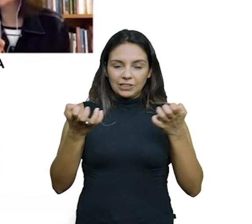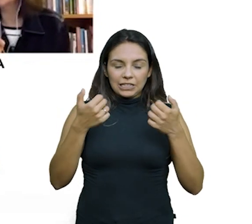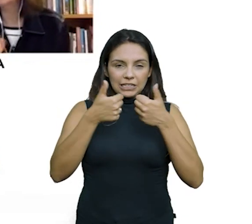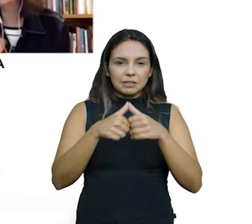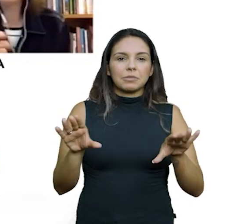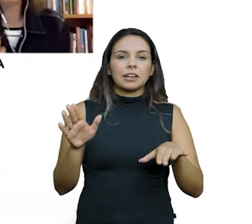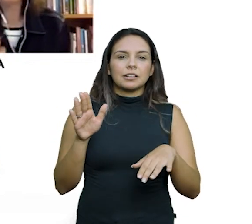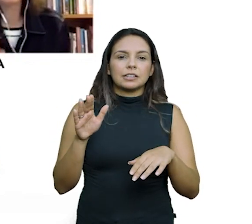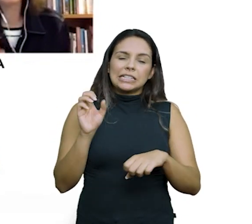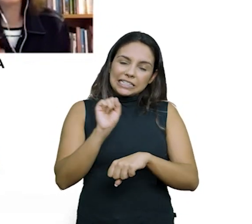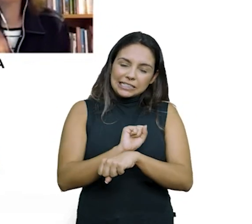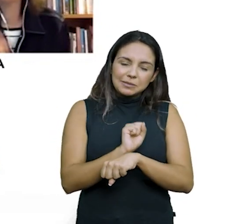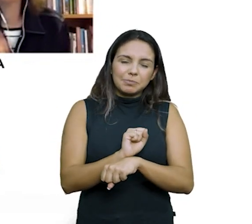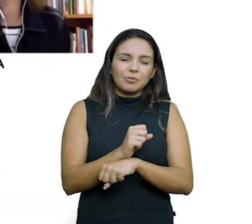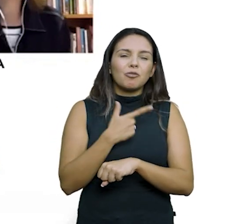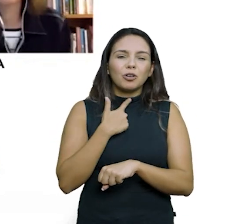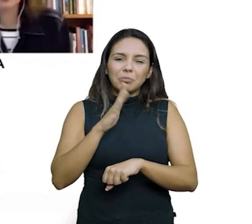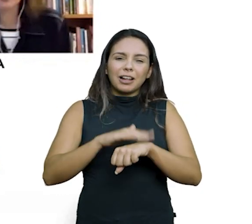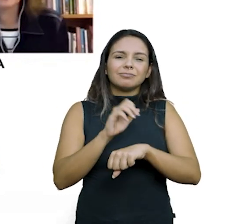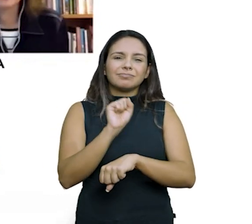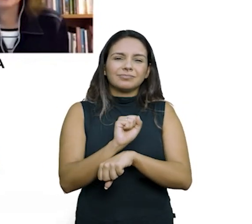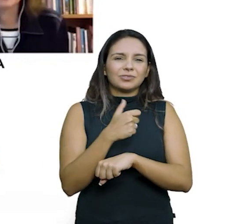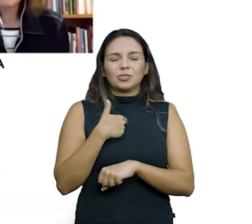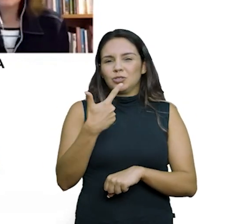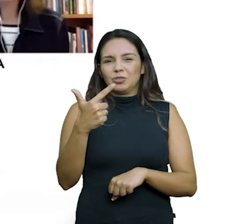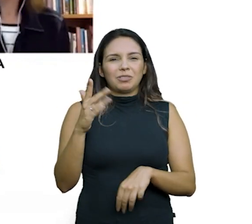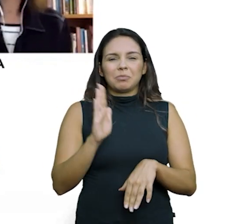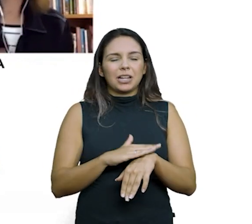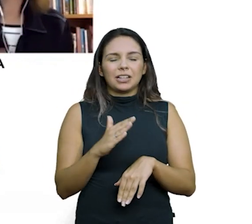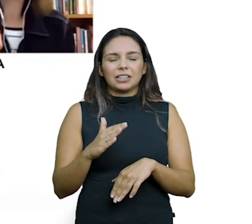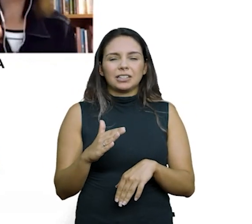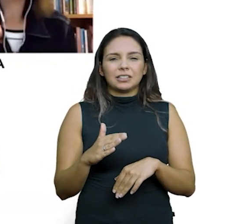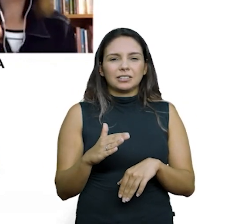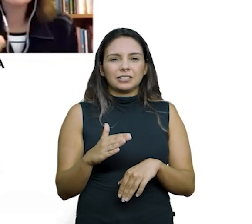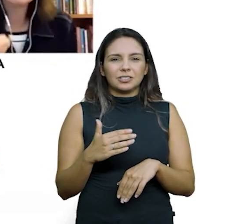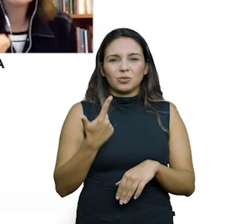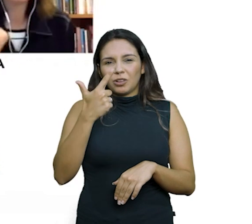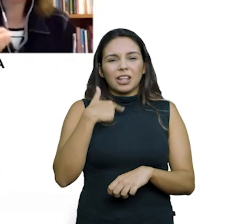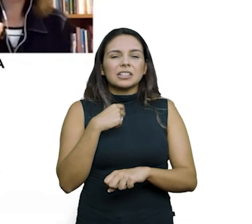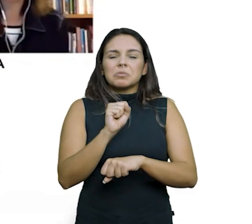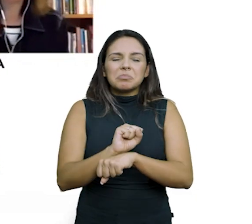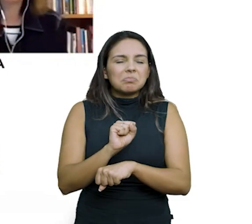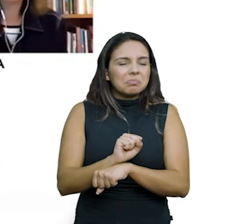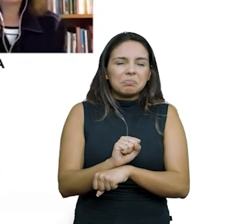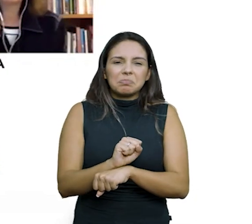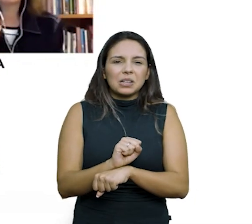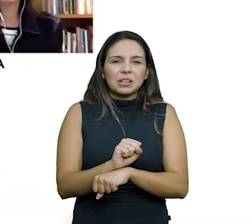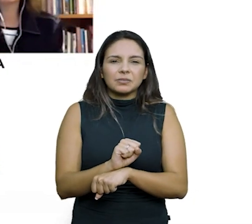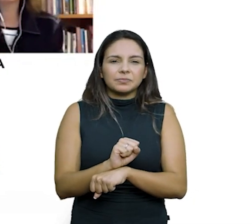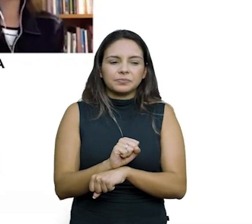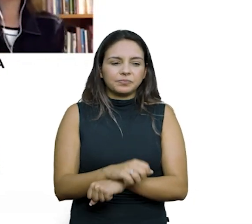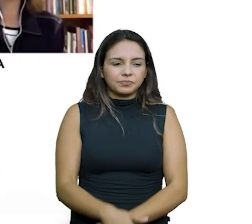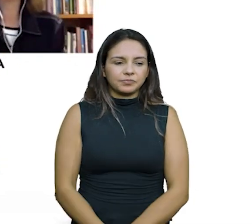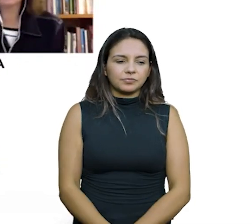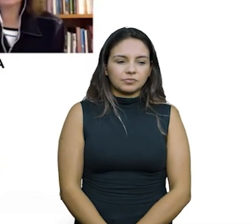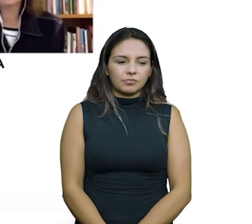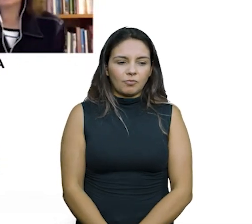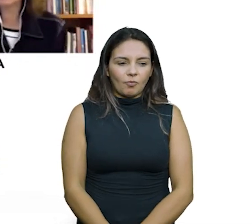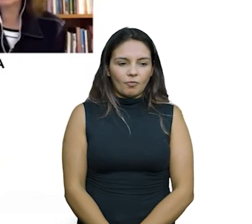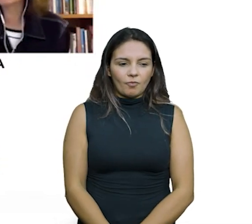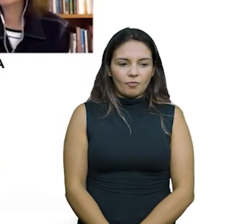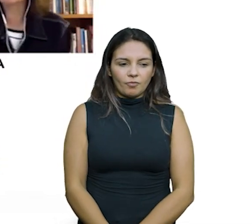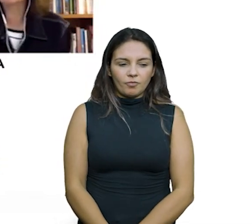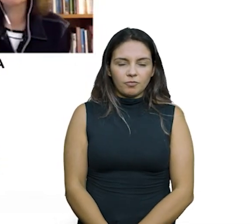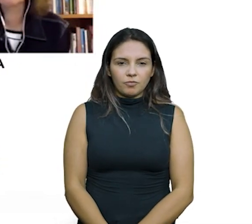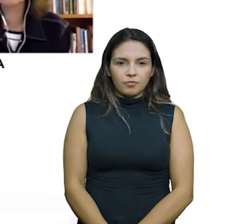queria estar mais esperançosa. Eu não tenho muita esperança no que o queridíssimo Cortella falou. Ele